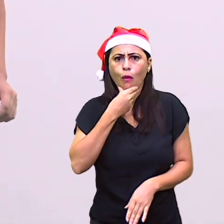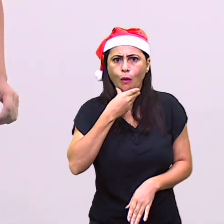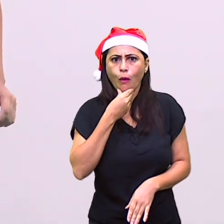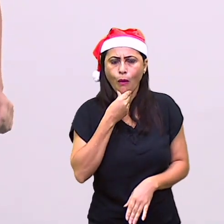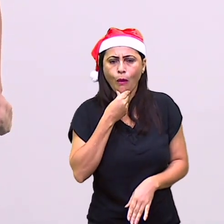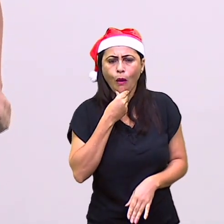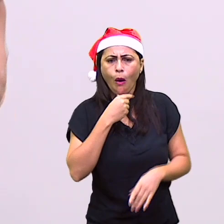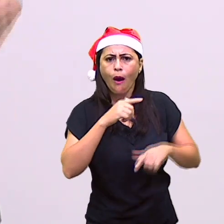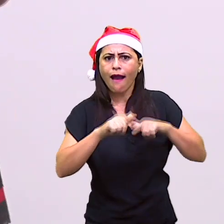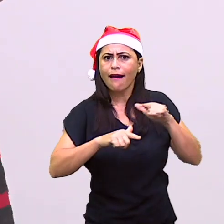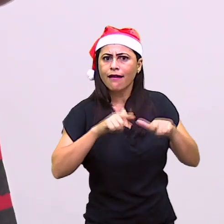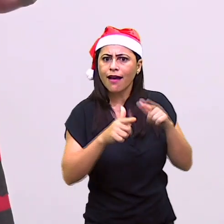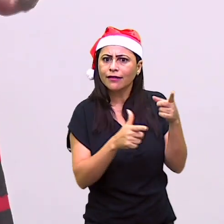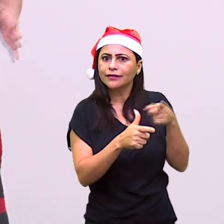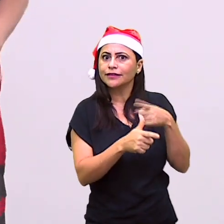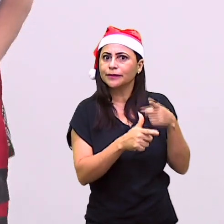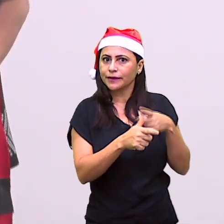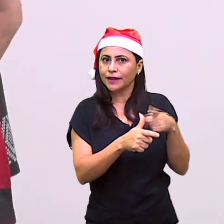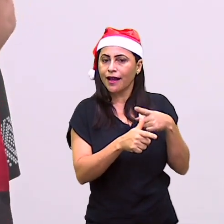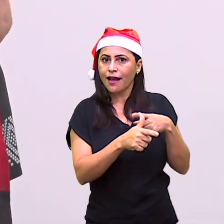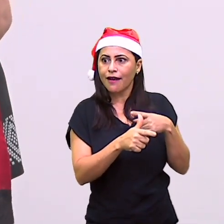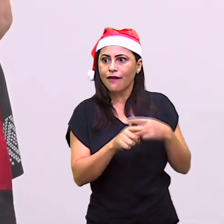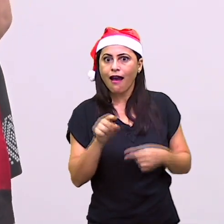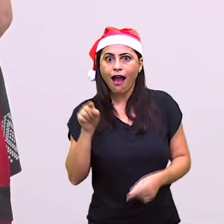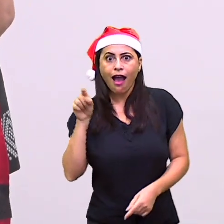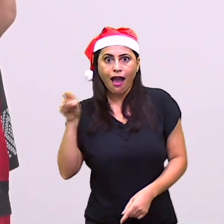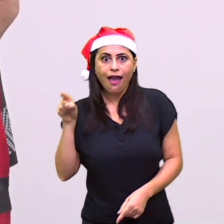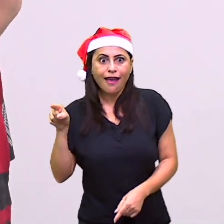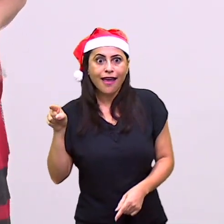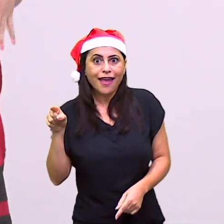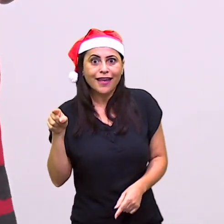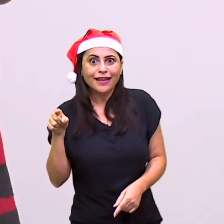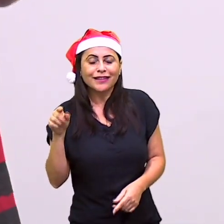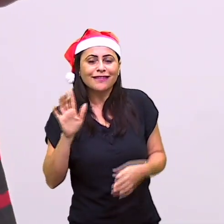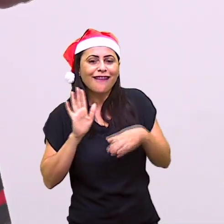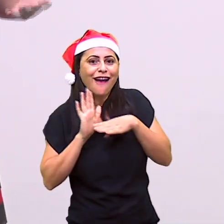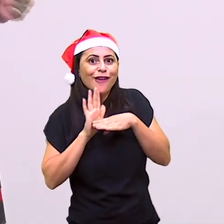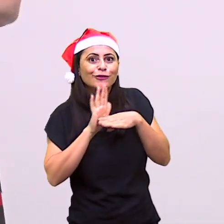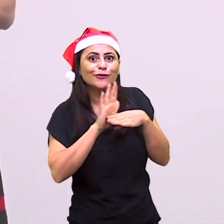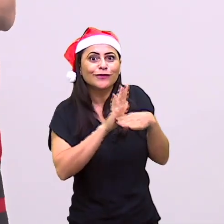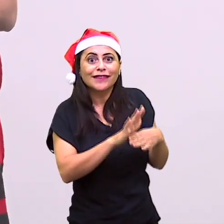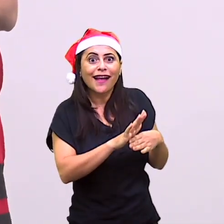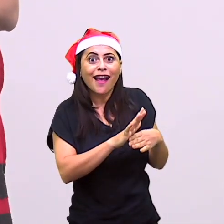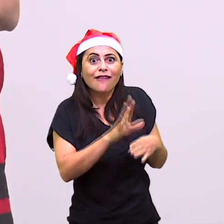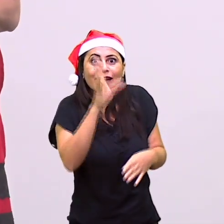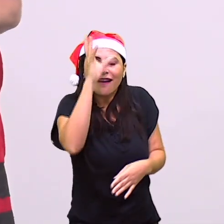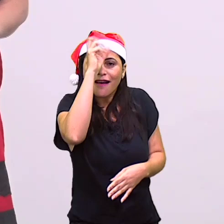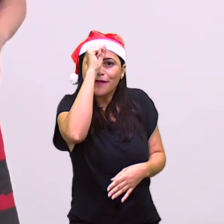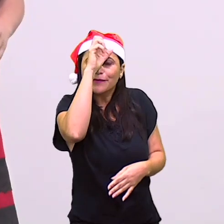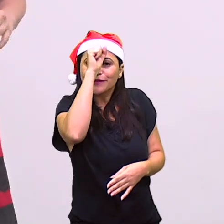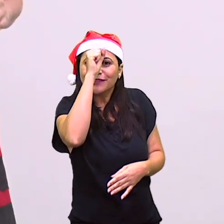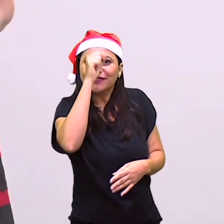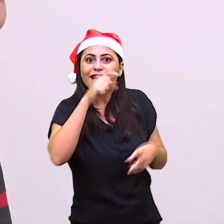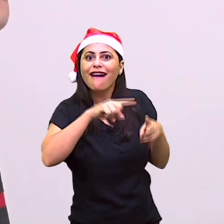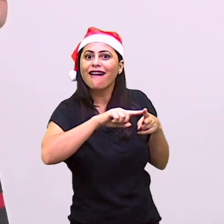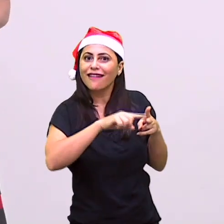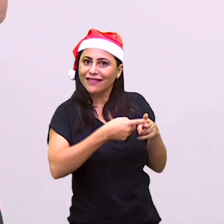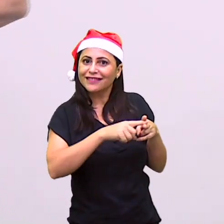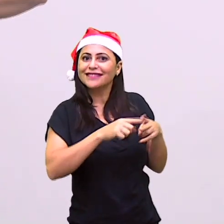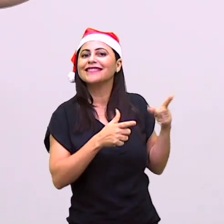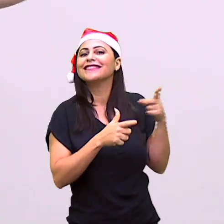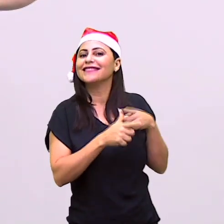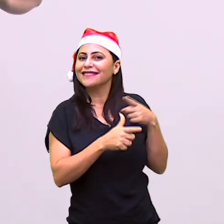Vocês sabiam que Beto estava aprendendo a consertar sapatos? Isso